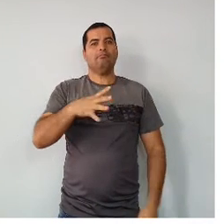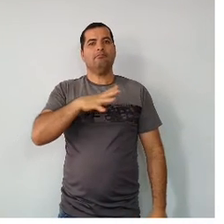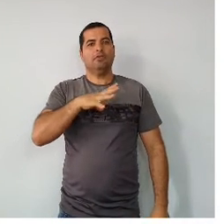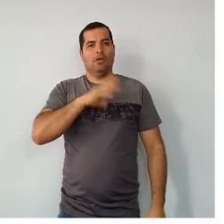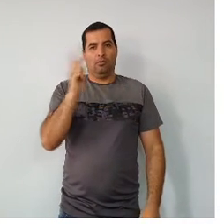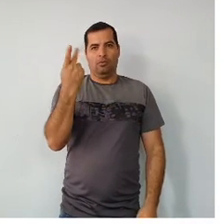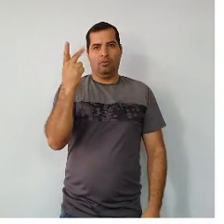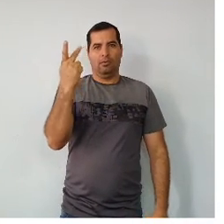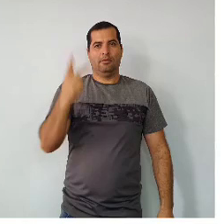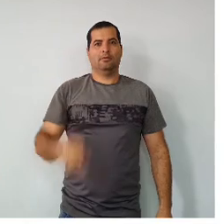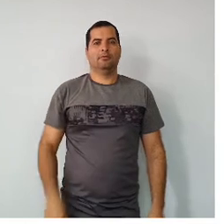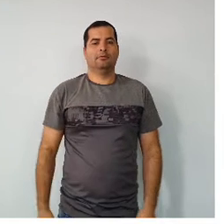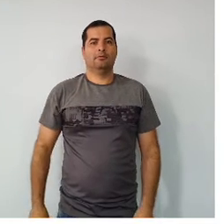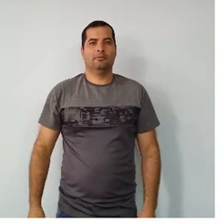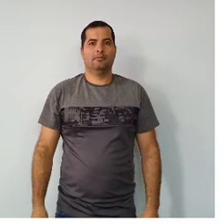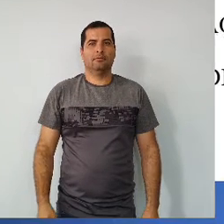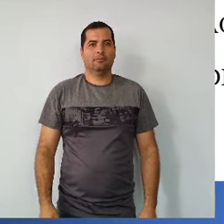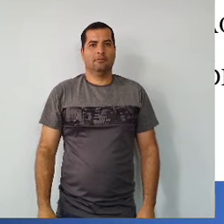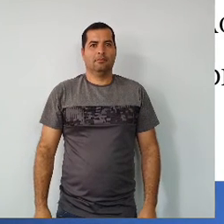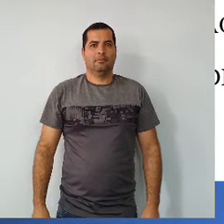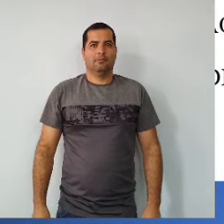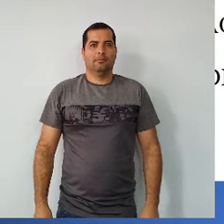nosso município de Hortolândia.